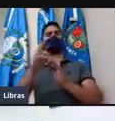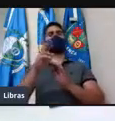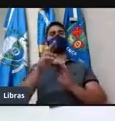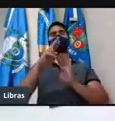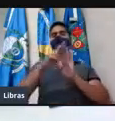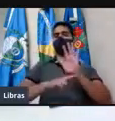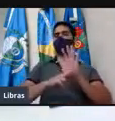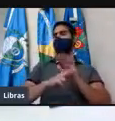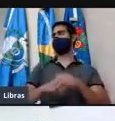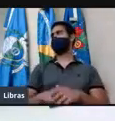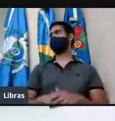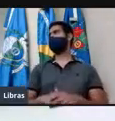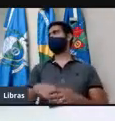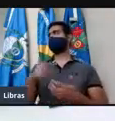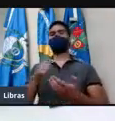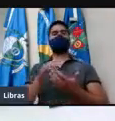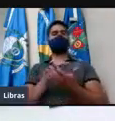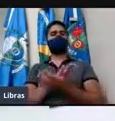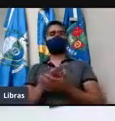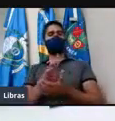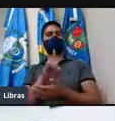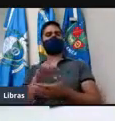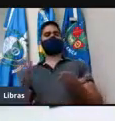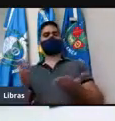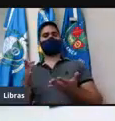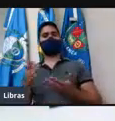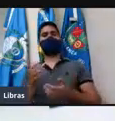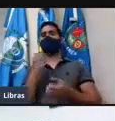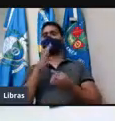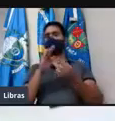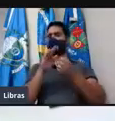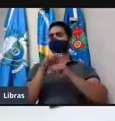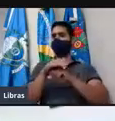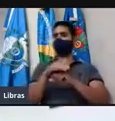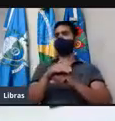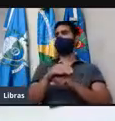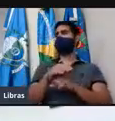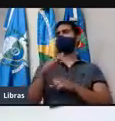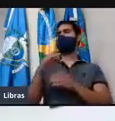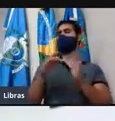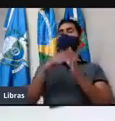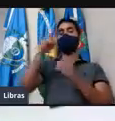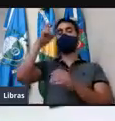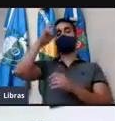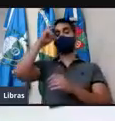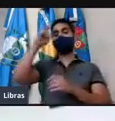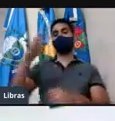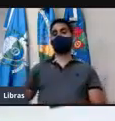Redação. Nada mais para tratar na noite de hoje. Boa noite a todos e até quinta-feira.